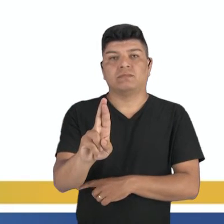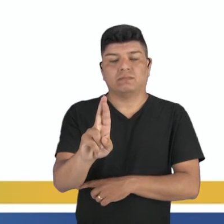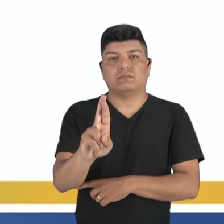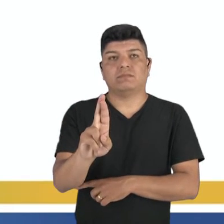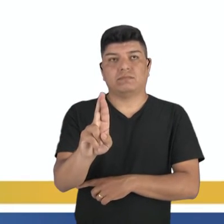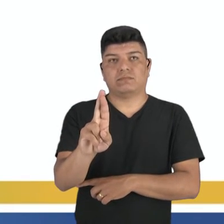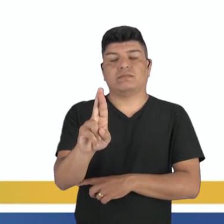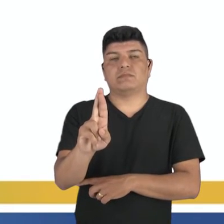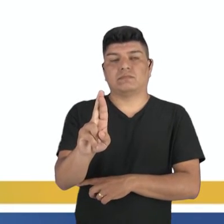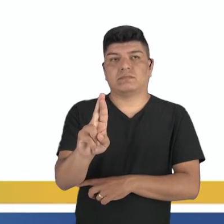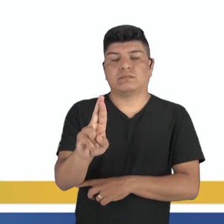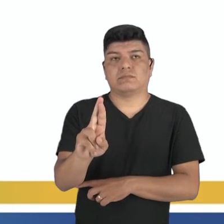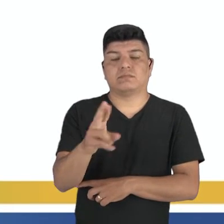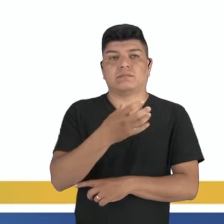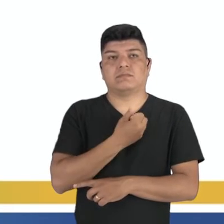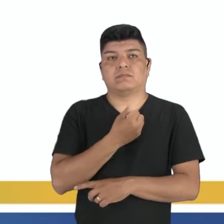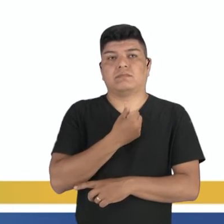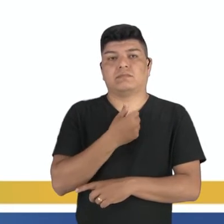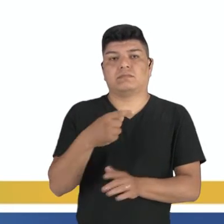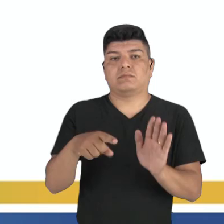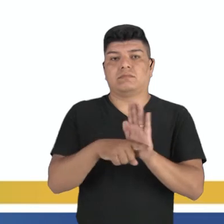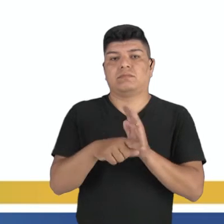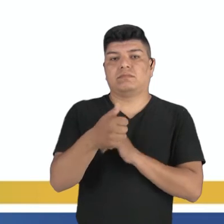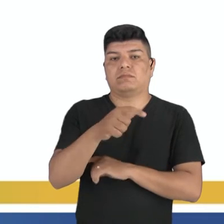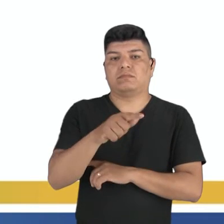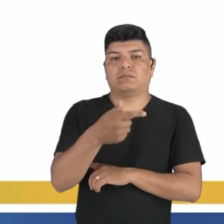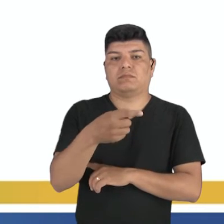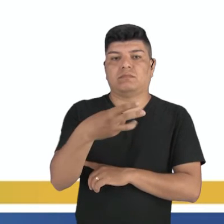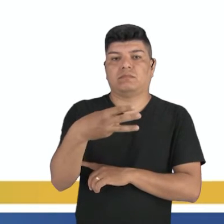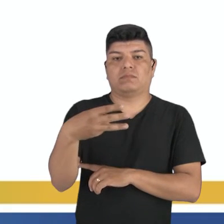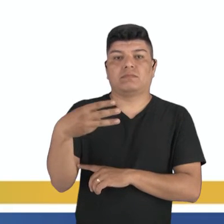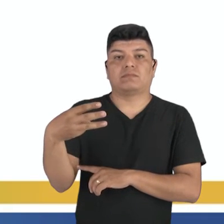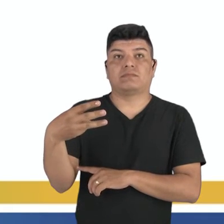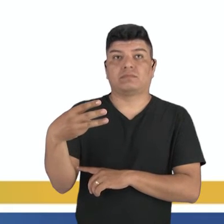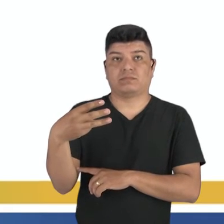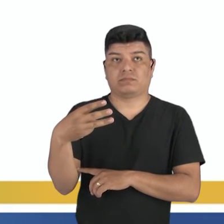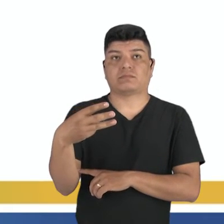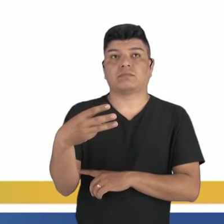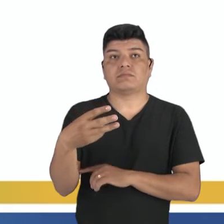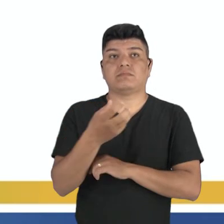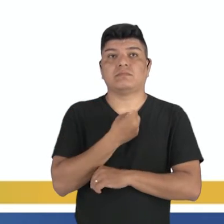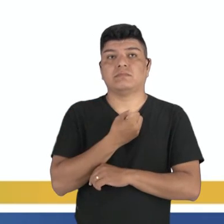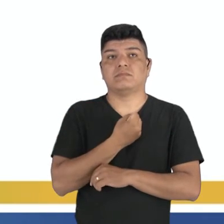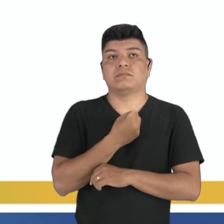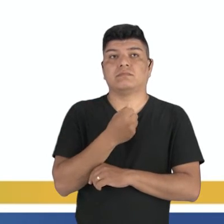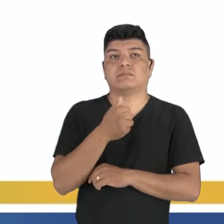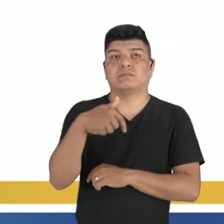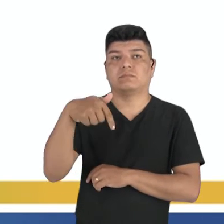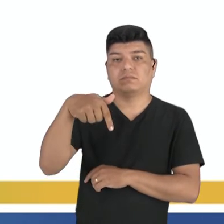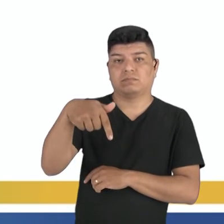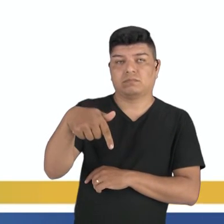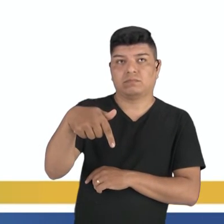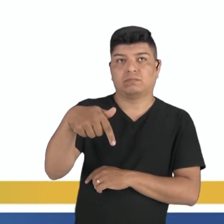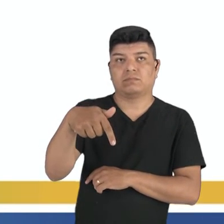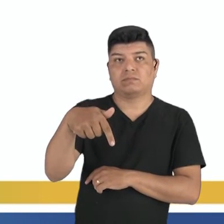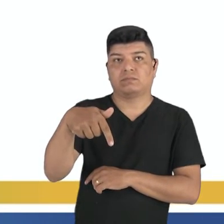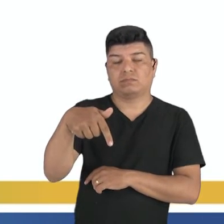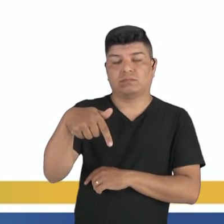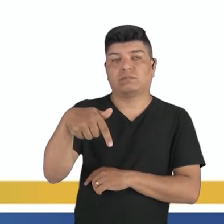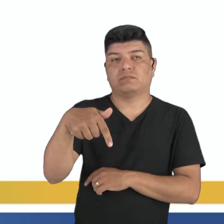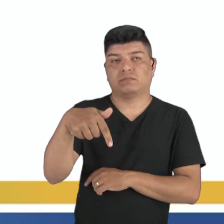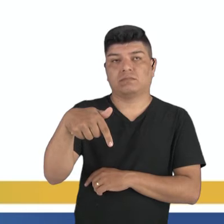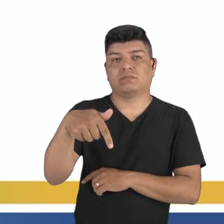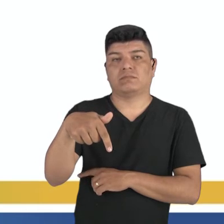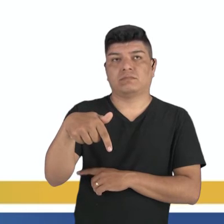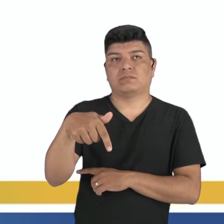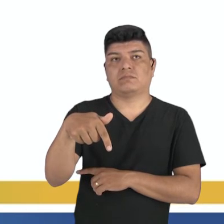número real. O número menos 1,333 é um número que podemos identificar como racional, já que é uma